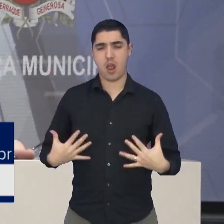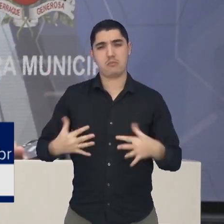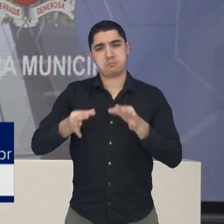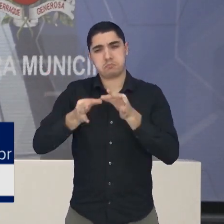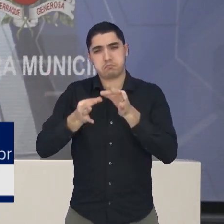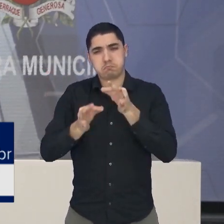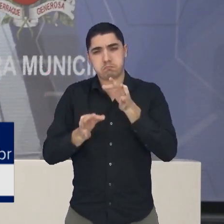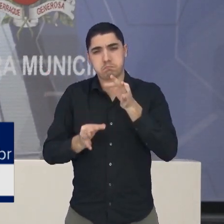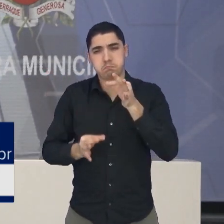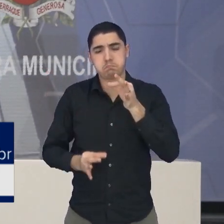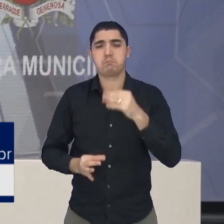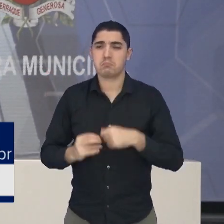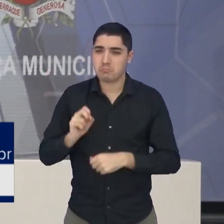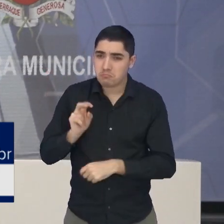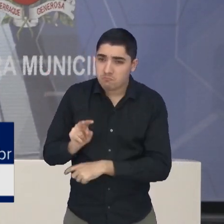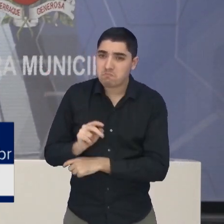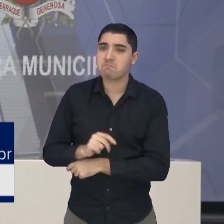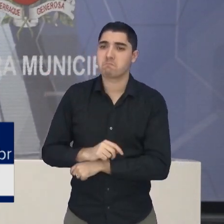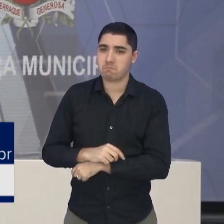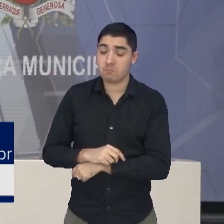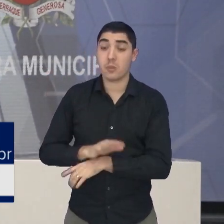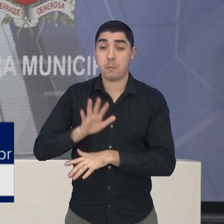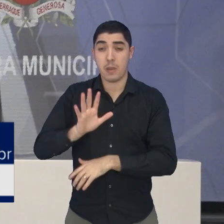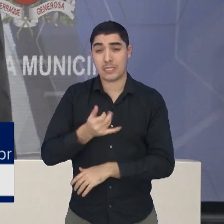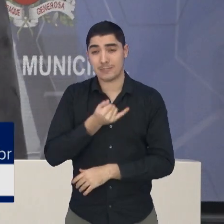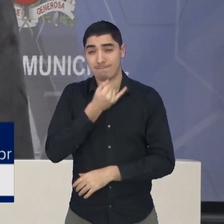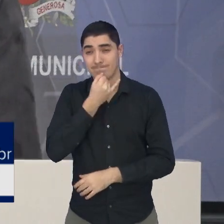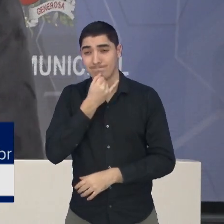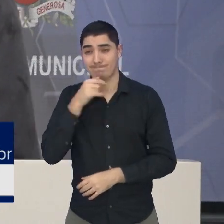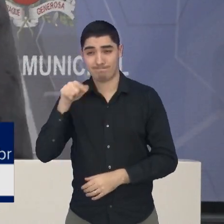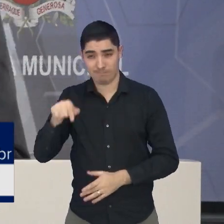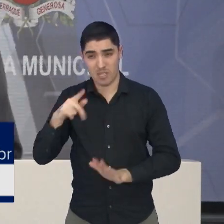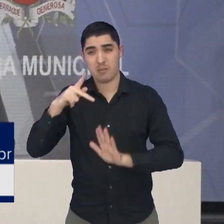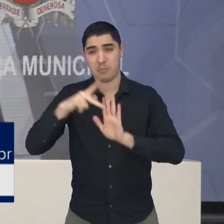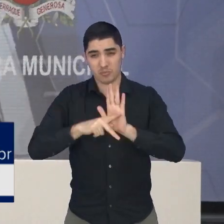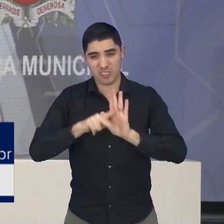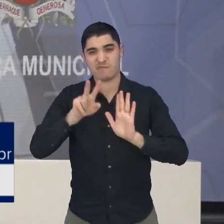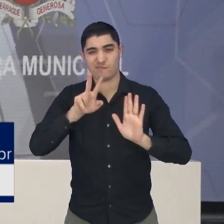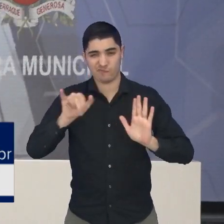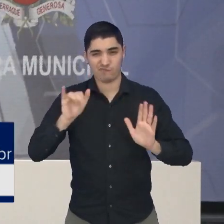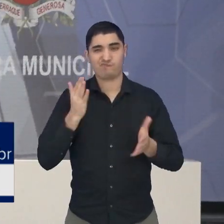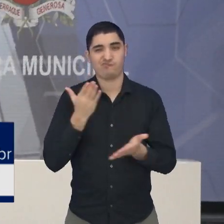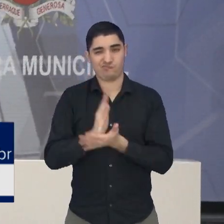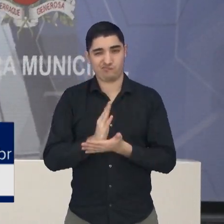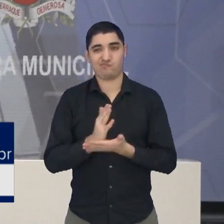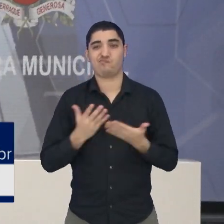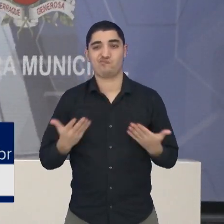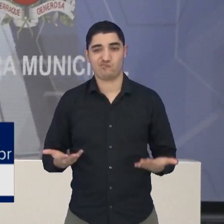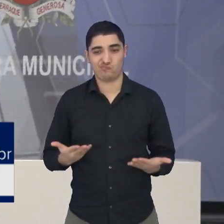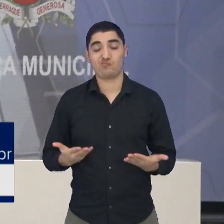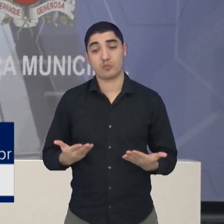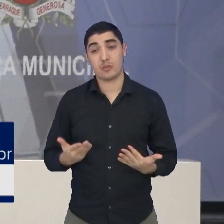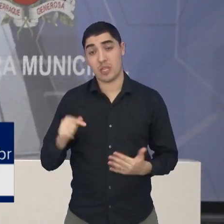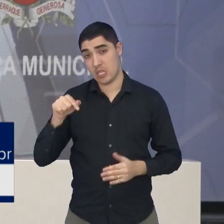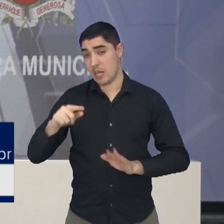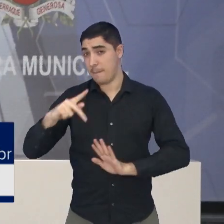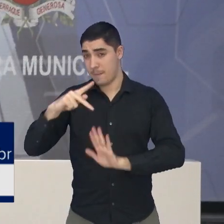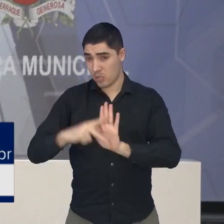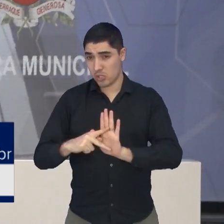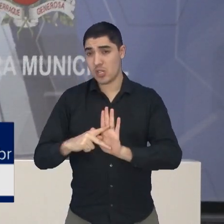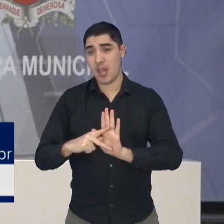e infelizmente eu acredito que esse projeto vai ser aprovado. Projeto que tem um